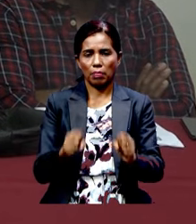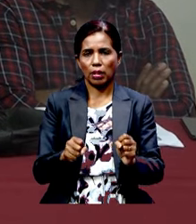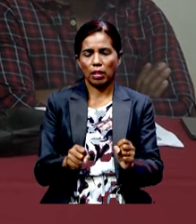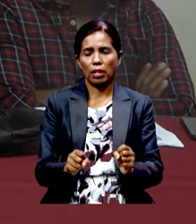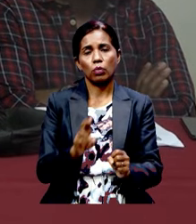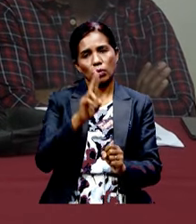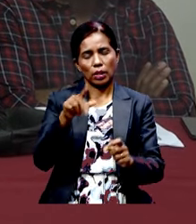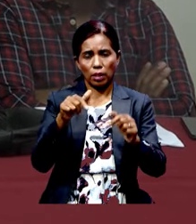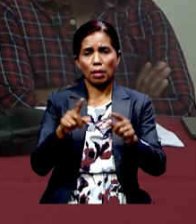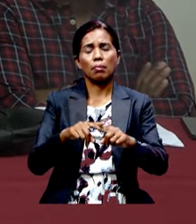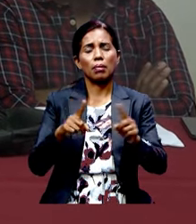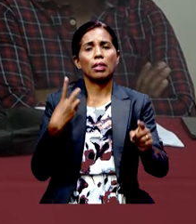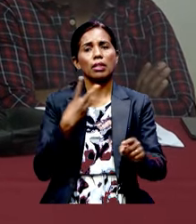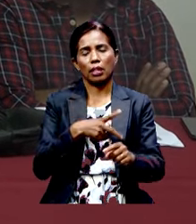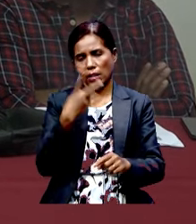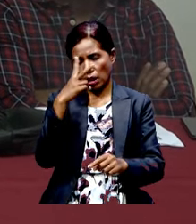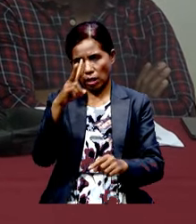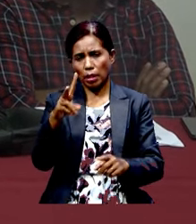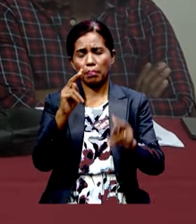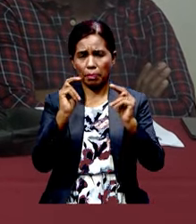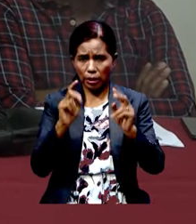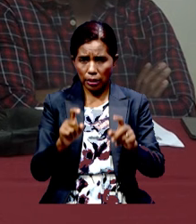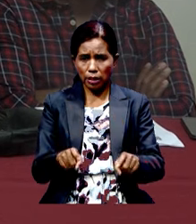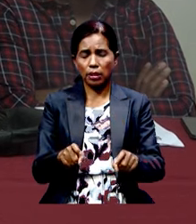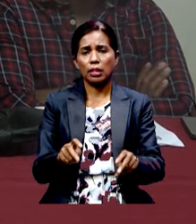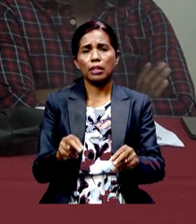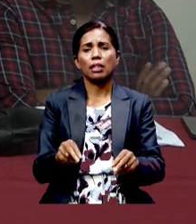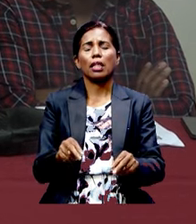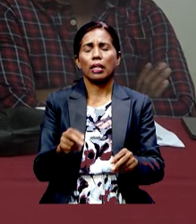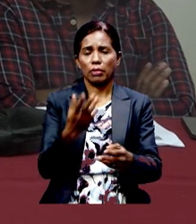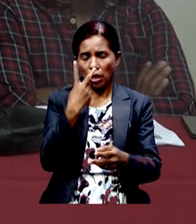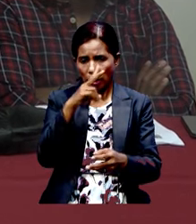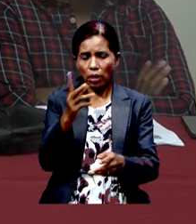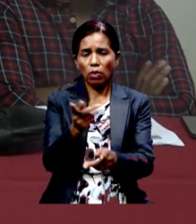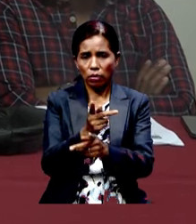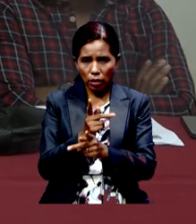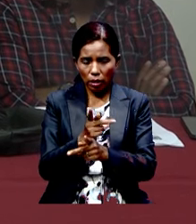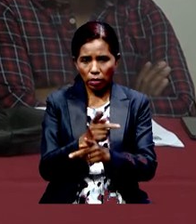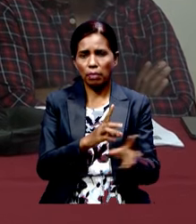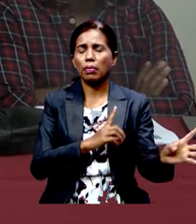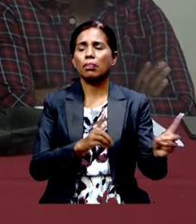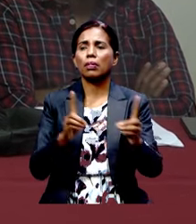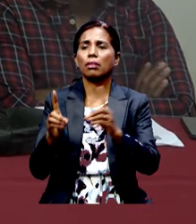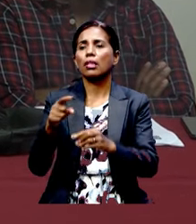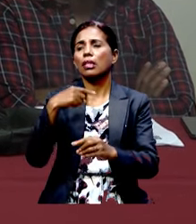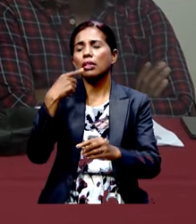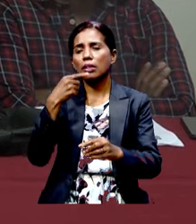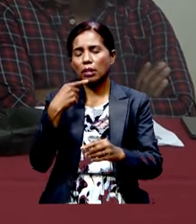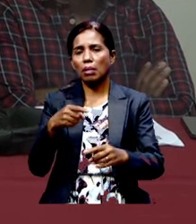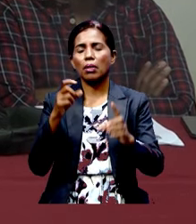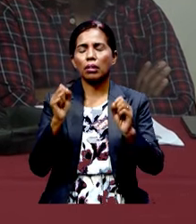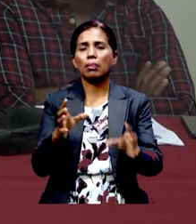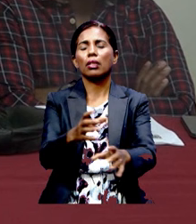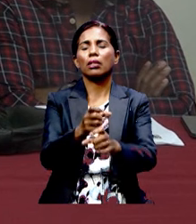iha iteni nia consideração kata precisa tu tetu di dia le liu implementação ida nebe ma base ma ke serve para tu